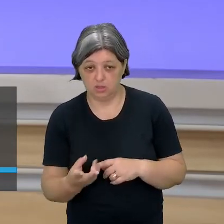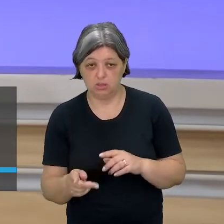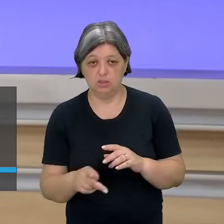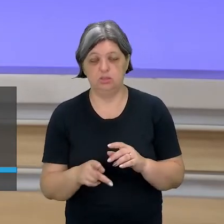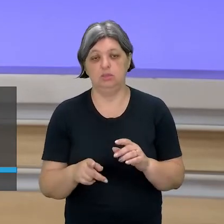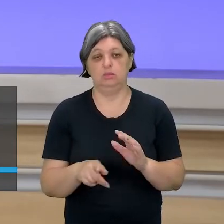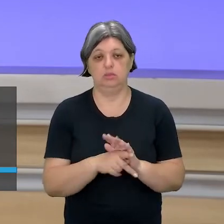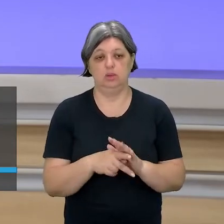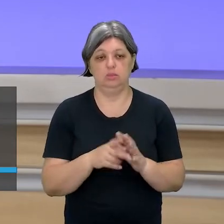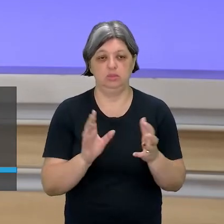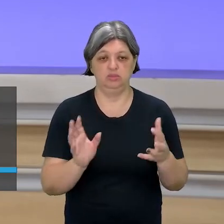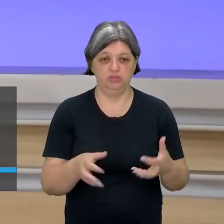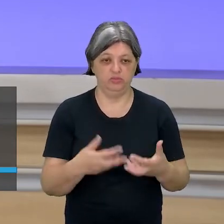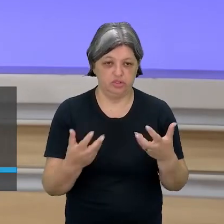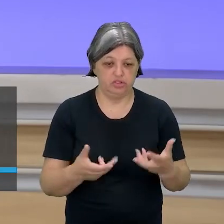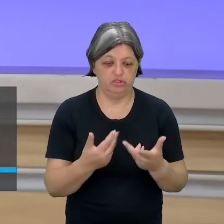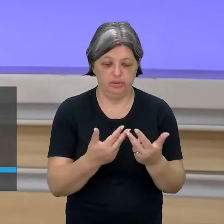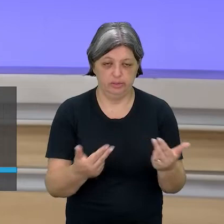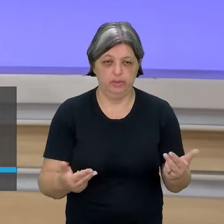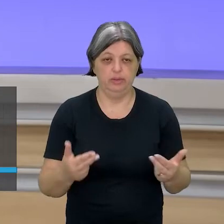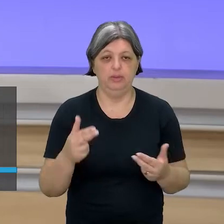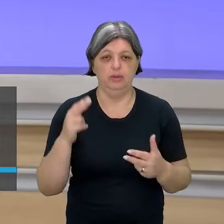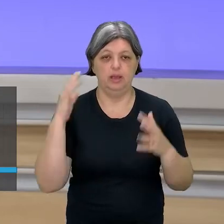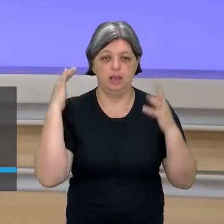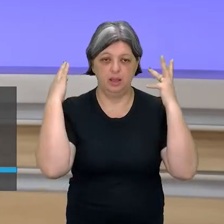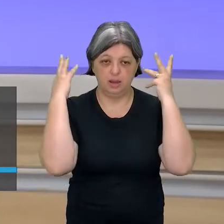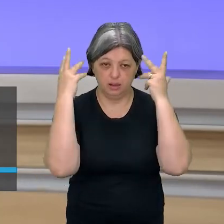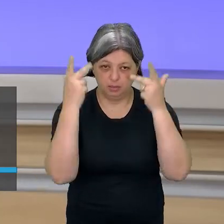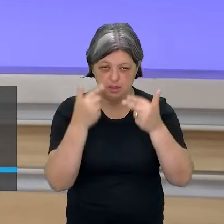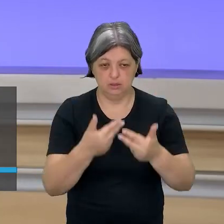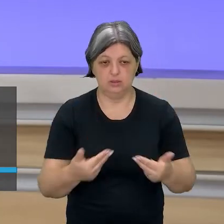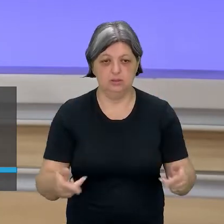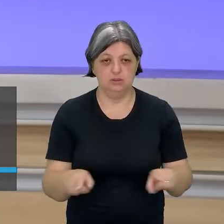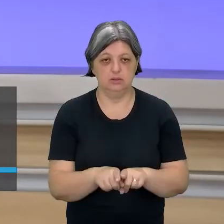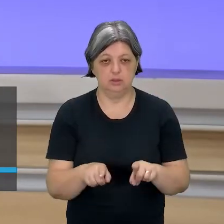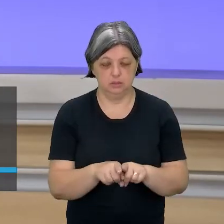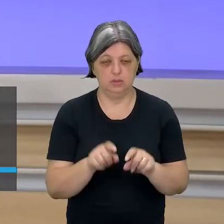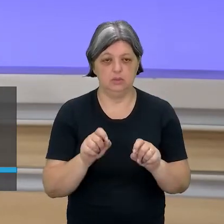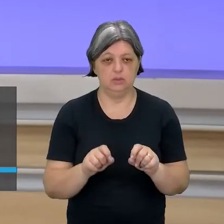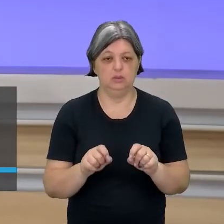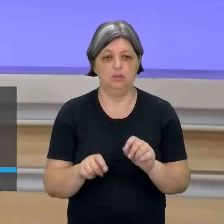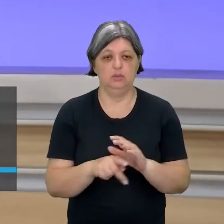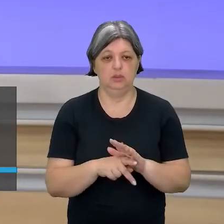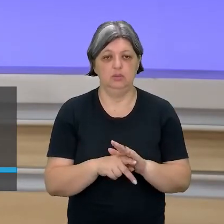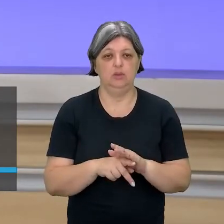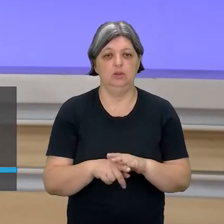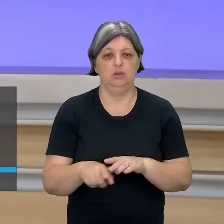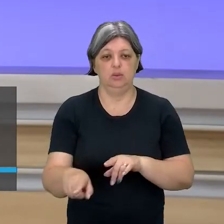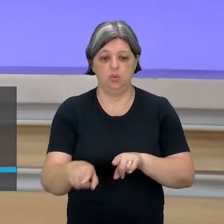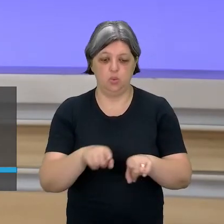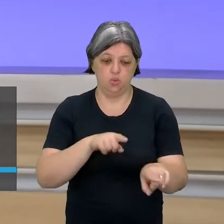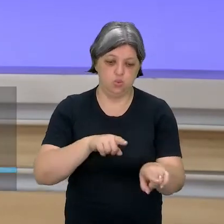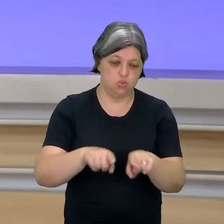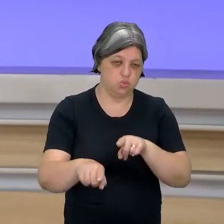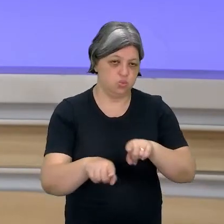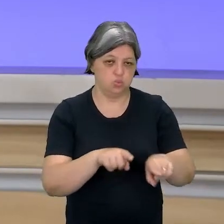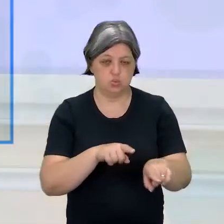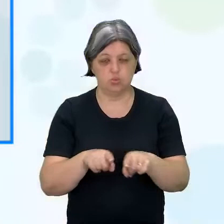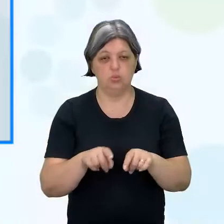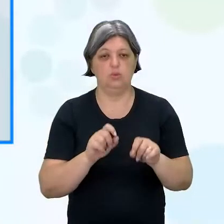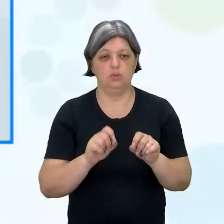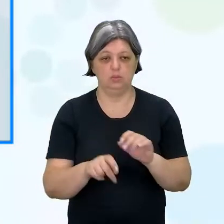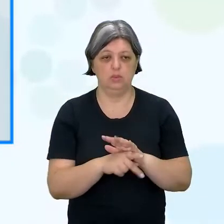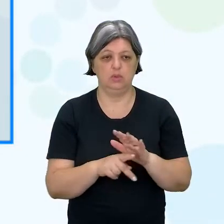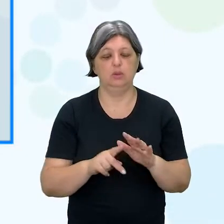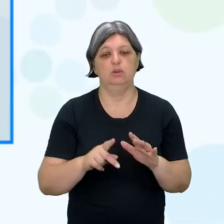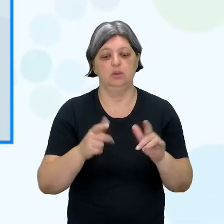vegetais e de indivíduos animais, eu tenho, consequentemente, a competição. Então, as espécies começam a